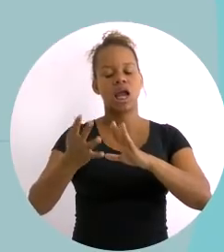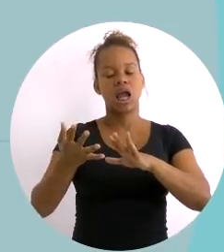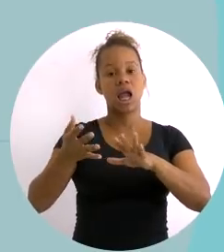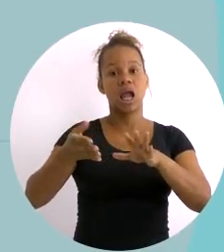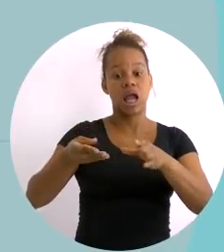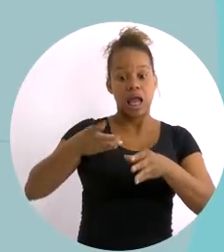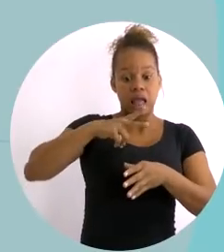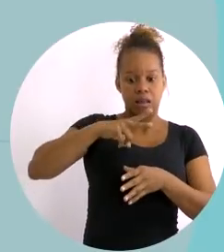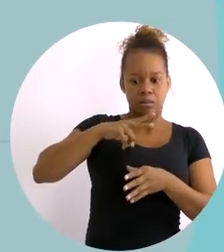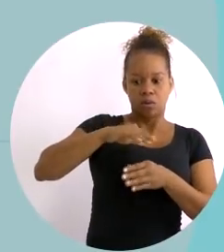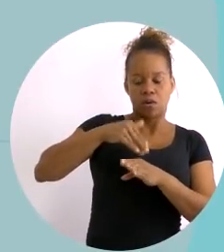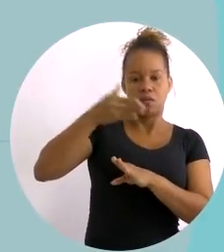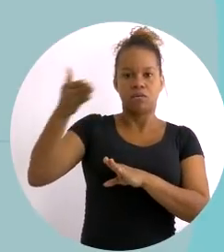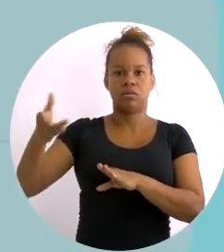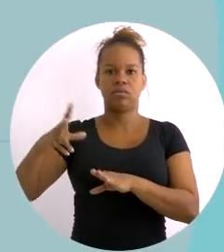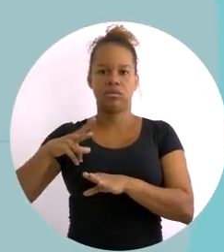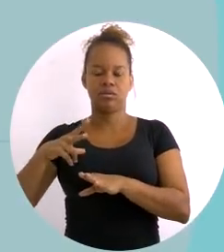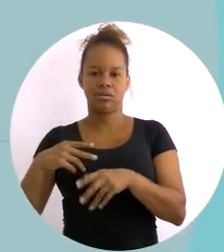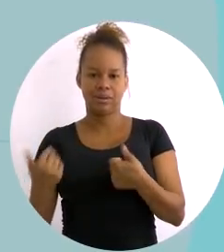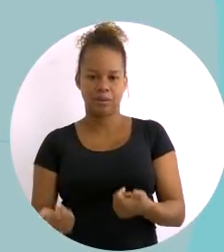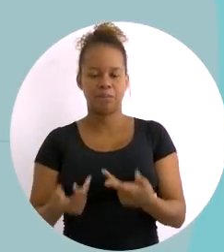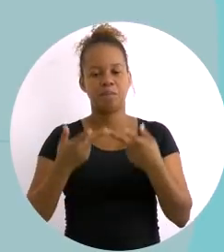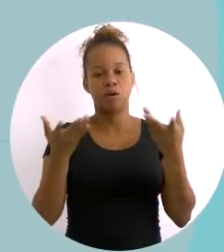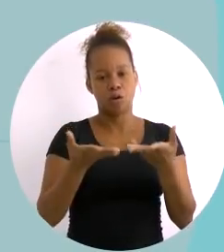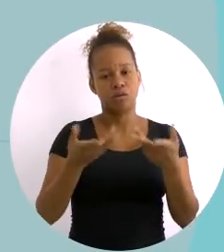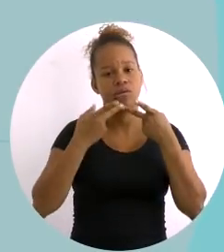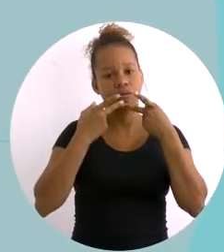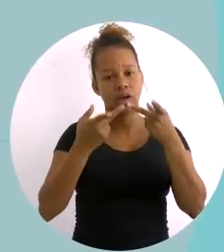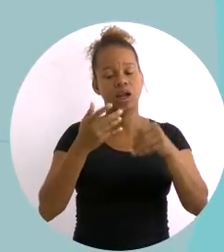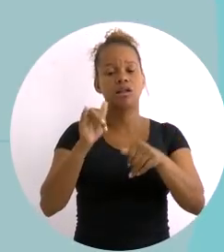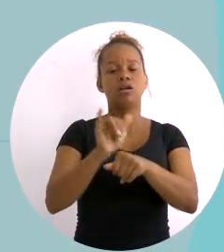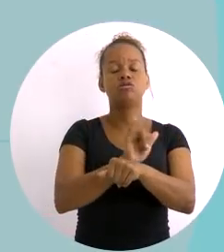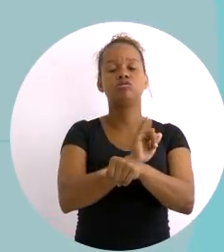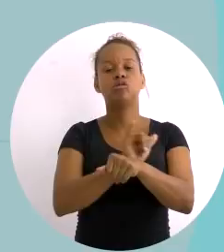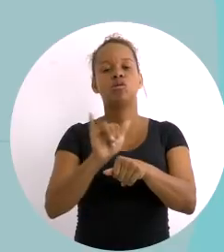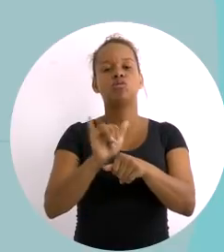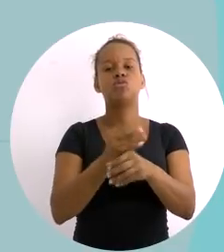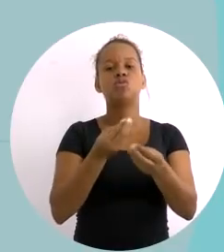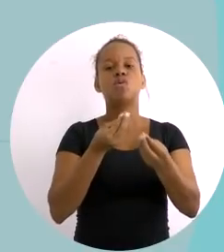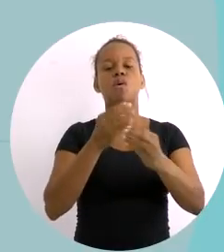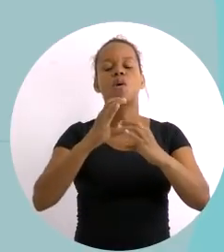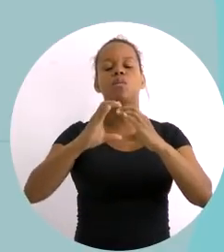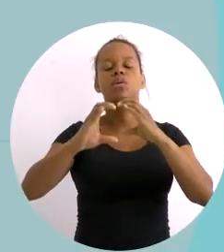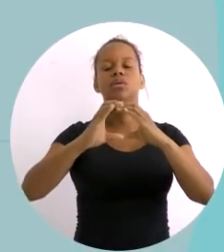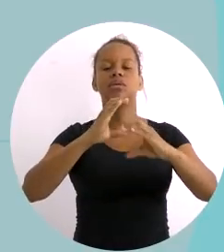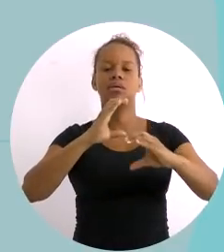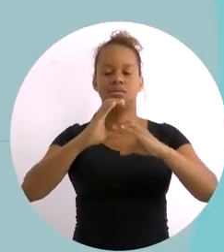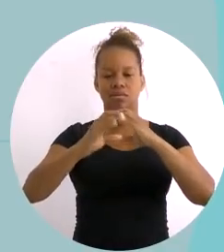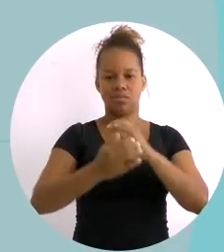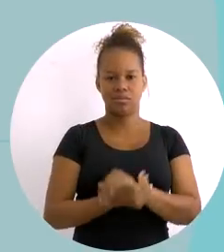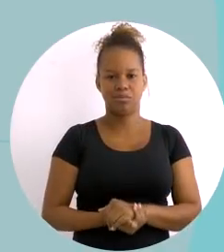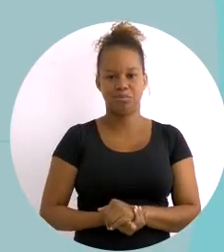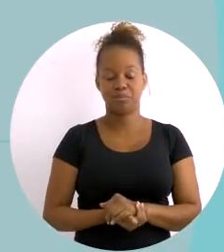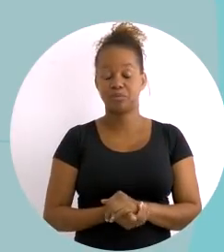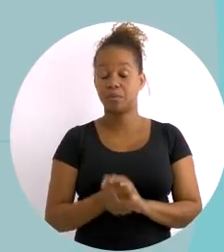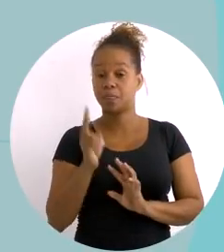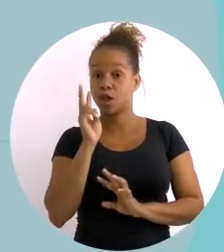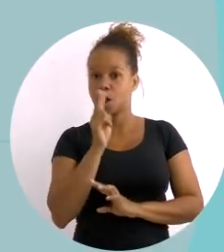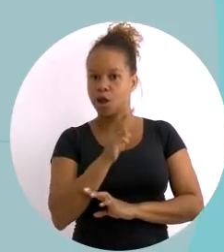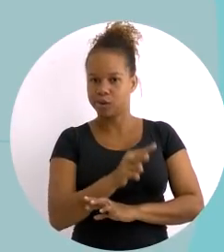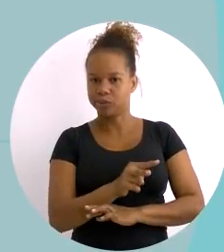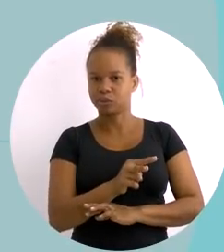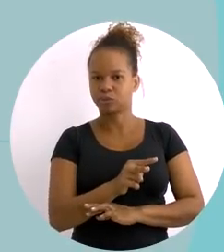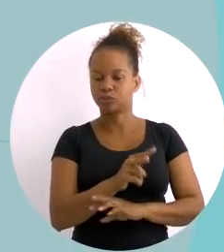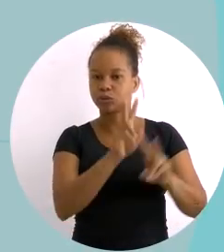e Interpessoal. Hoje vamos falar sobre as estratégias da comunicação. Observe que